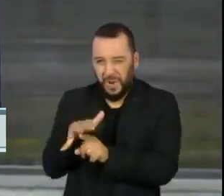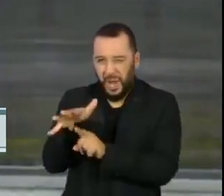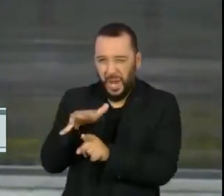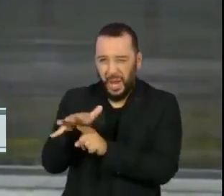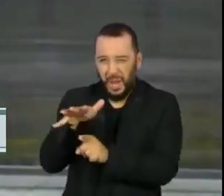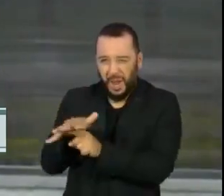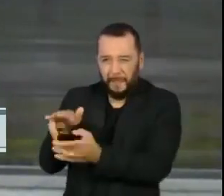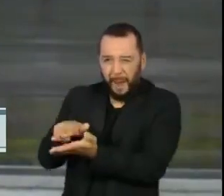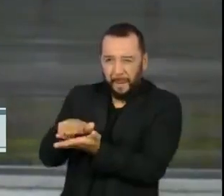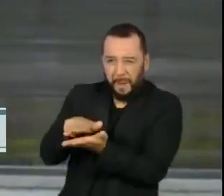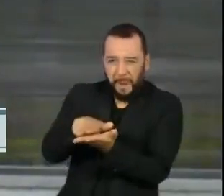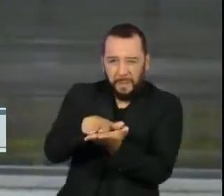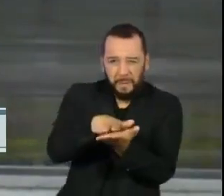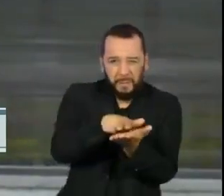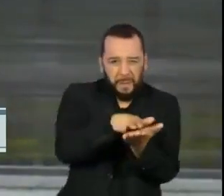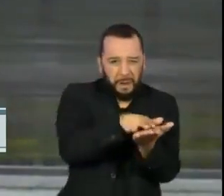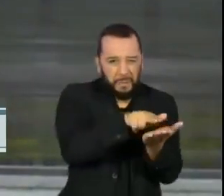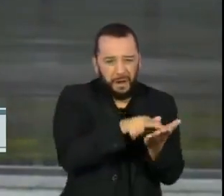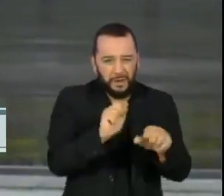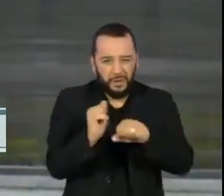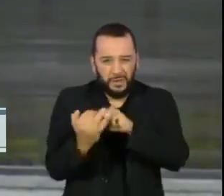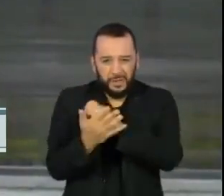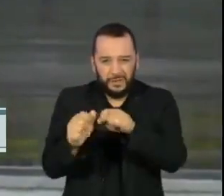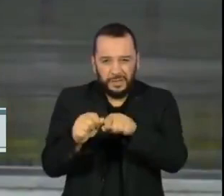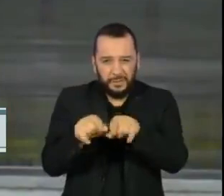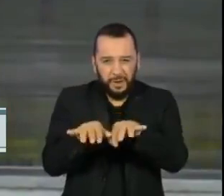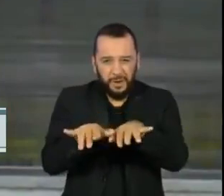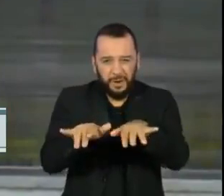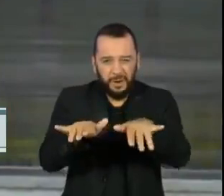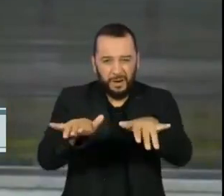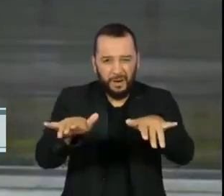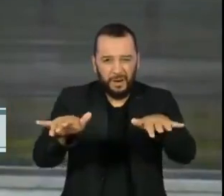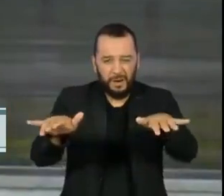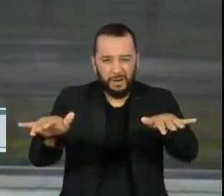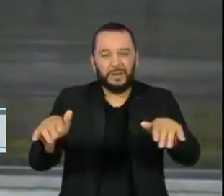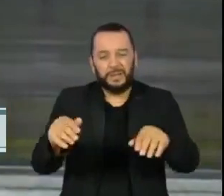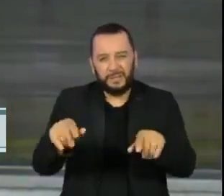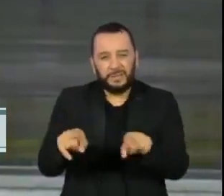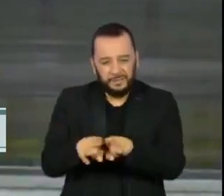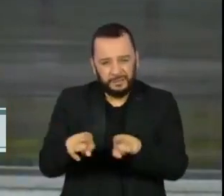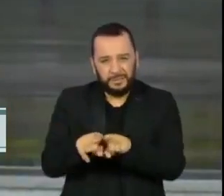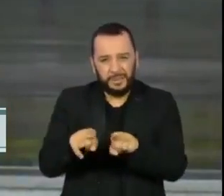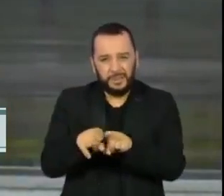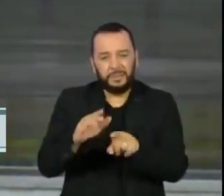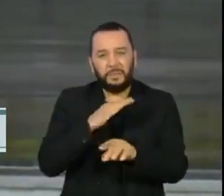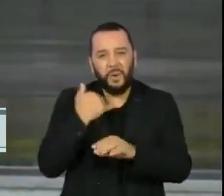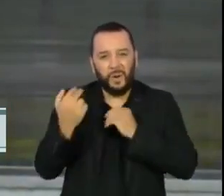números crescentes de infecção, internação e óbitos.